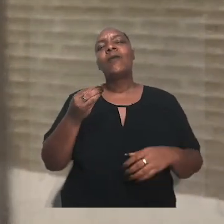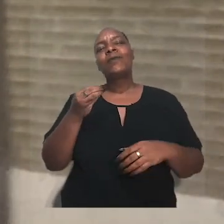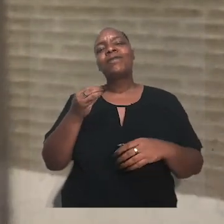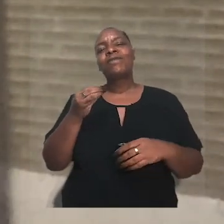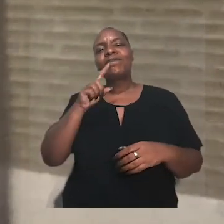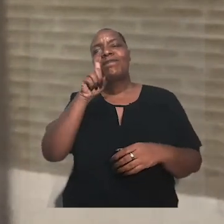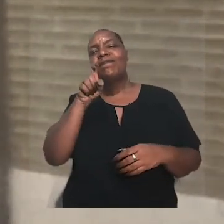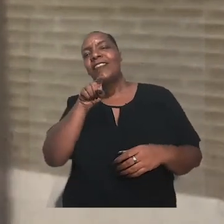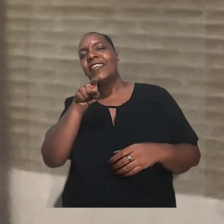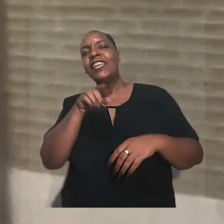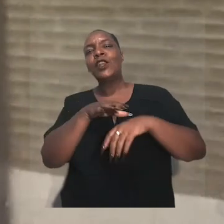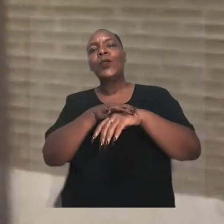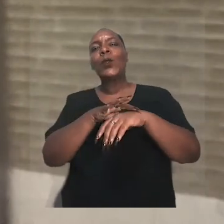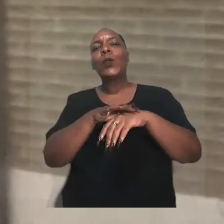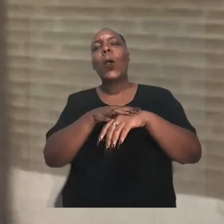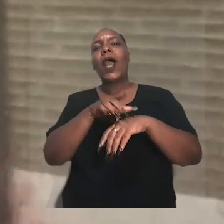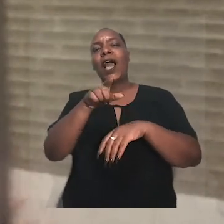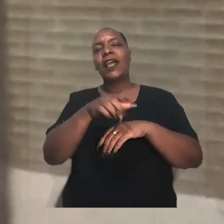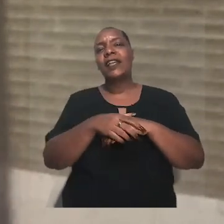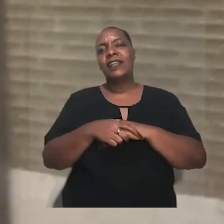como seria te tocar.